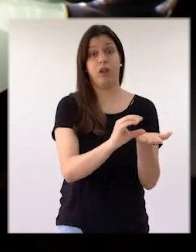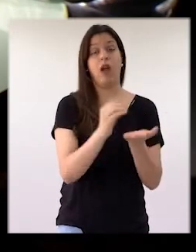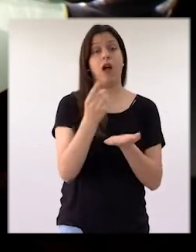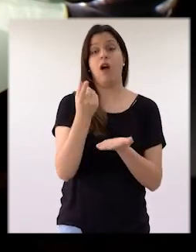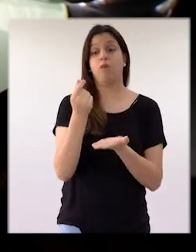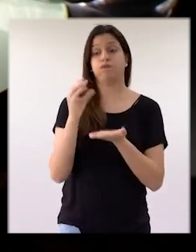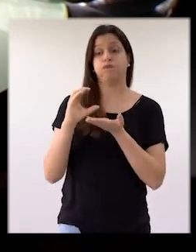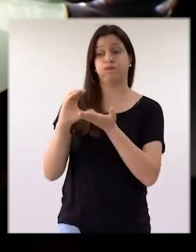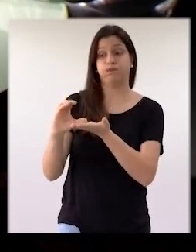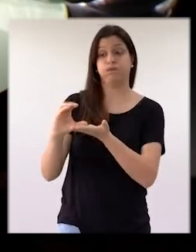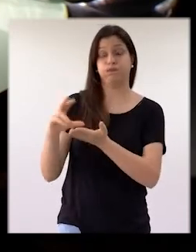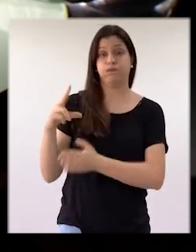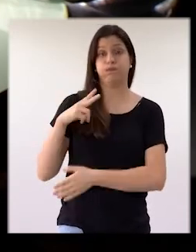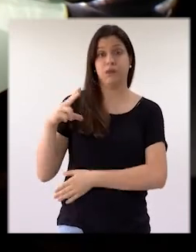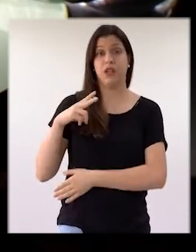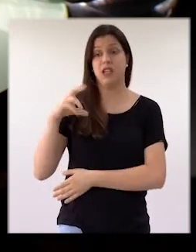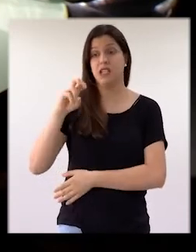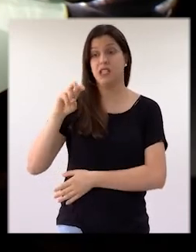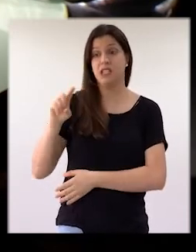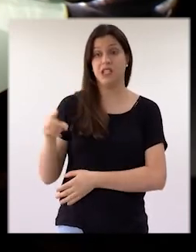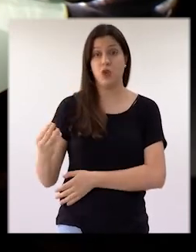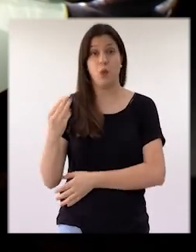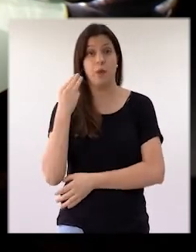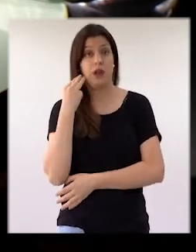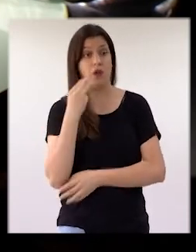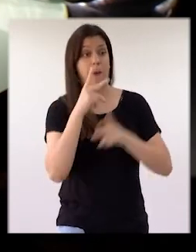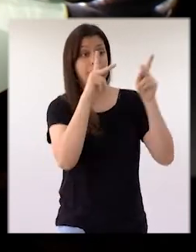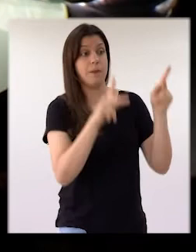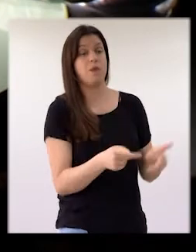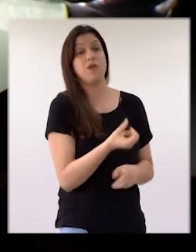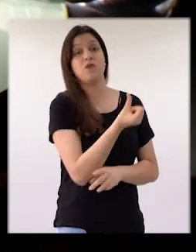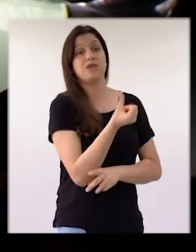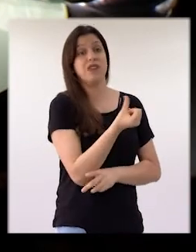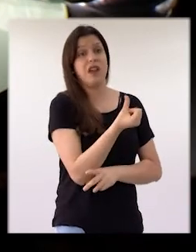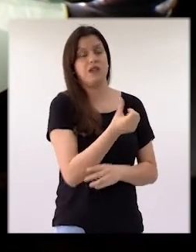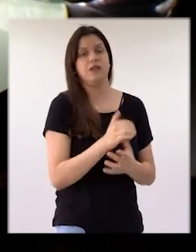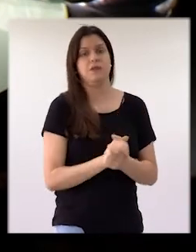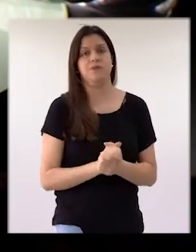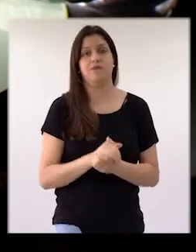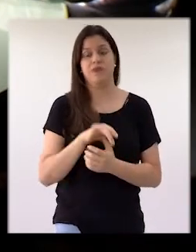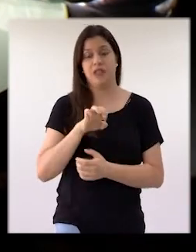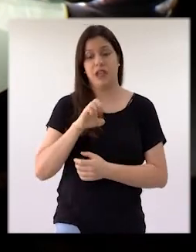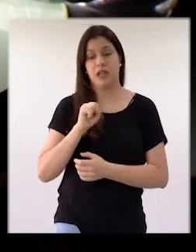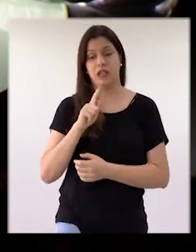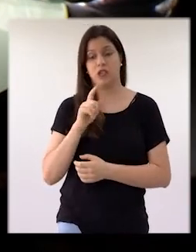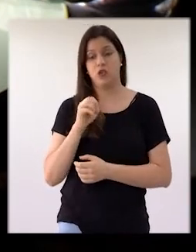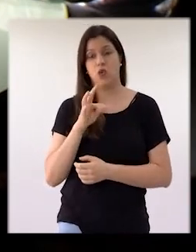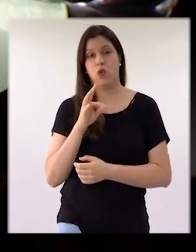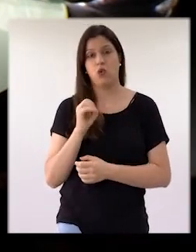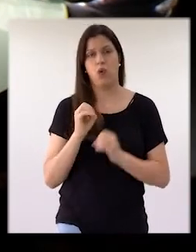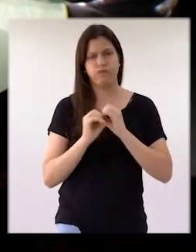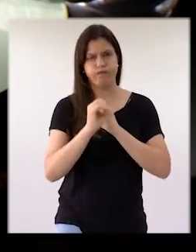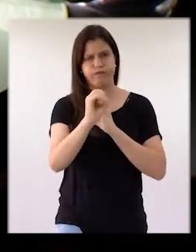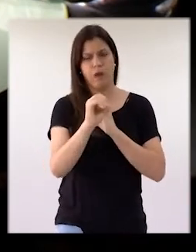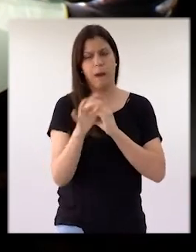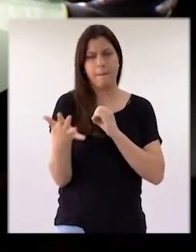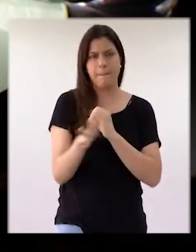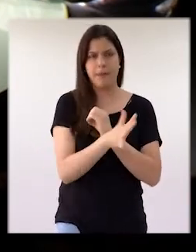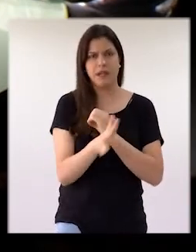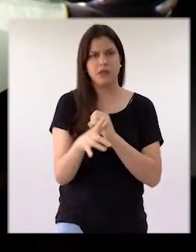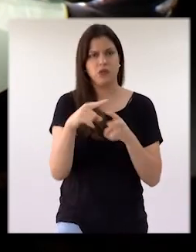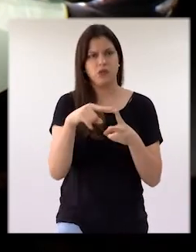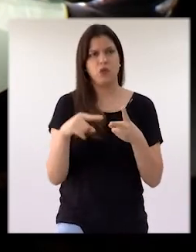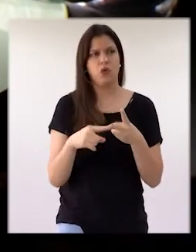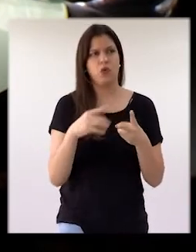os investimentos, o setor privado investe 5 milhões para água e o público 6. E no esgoto